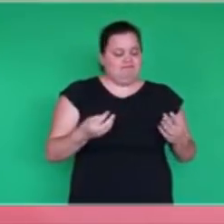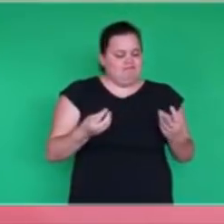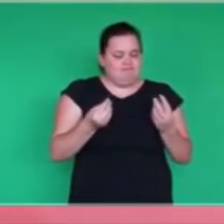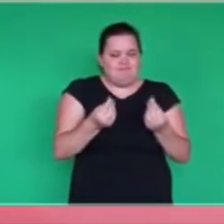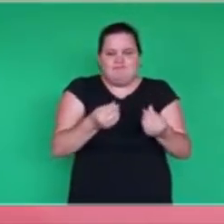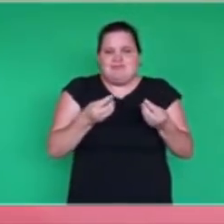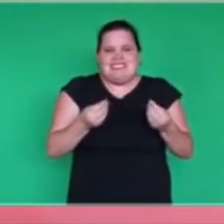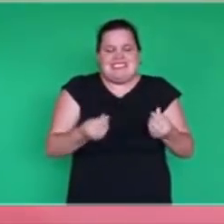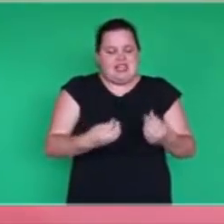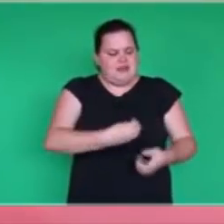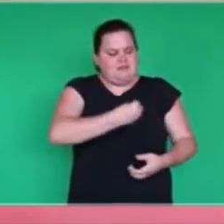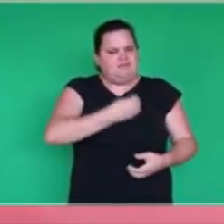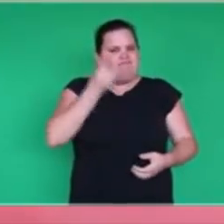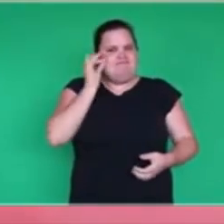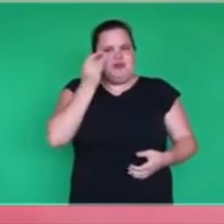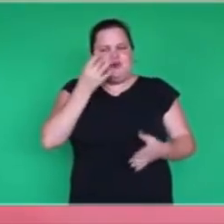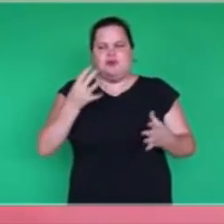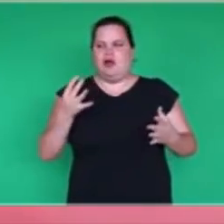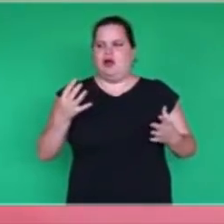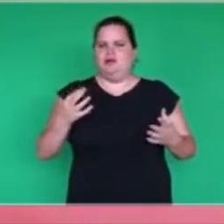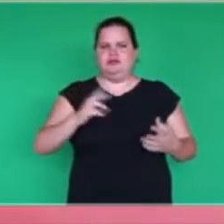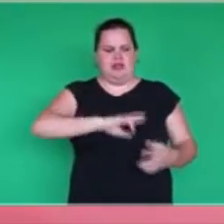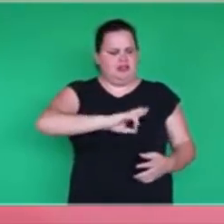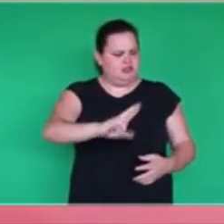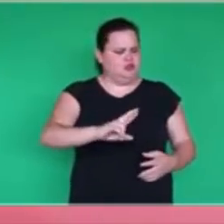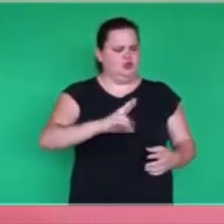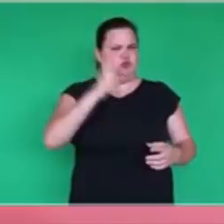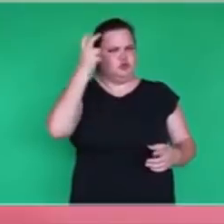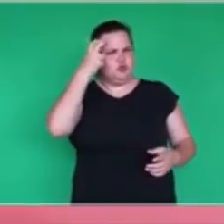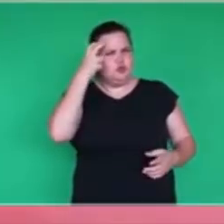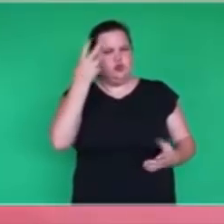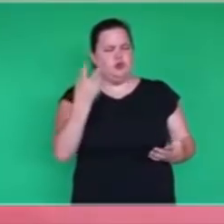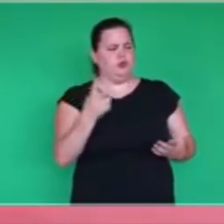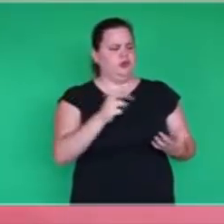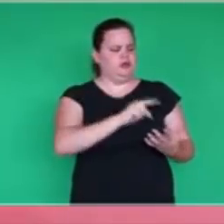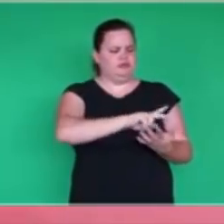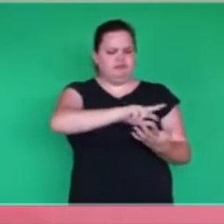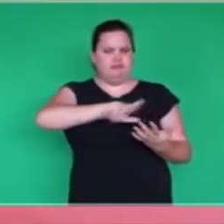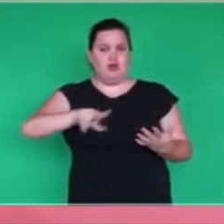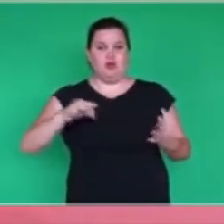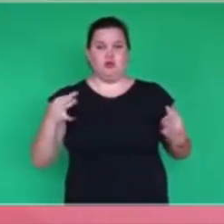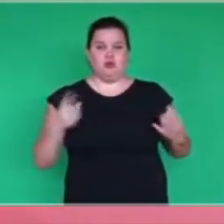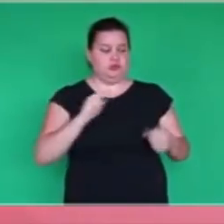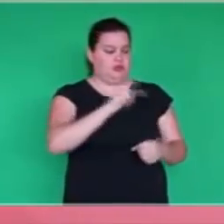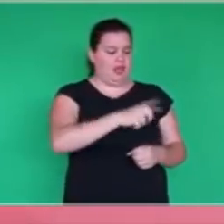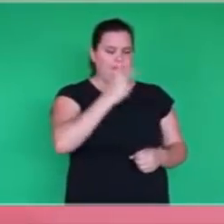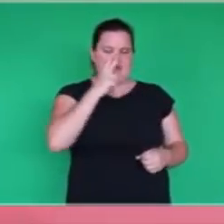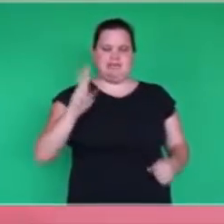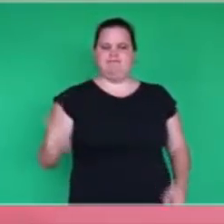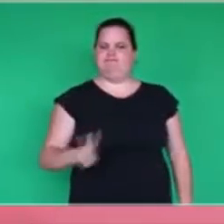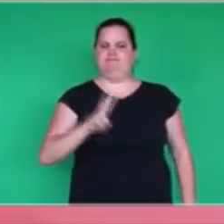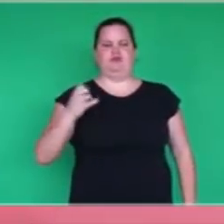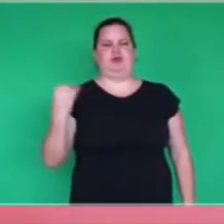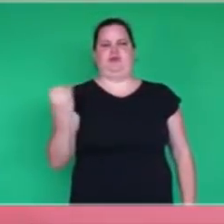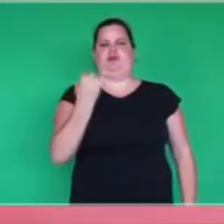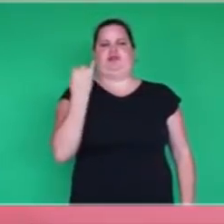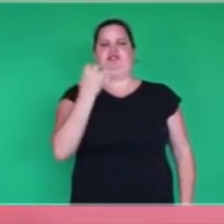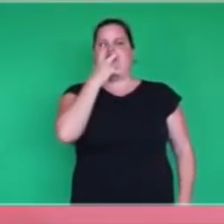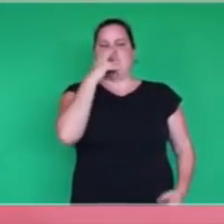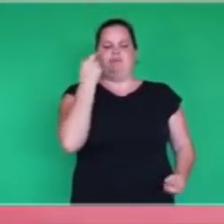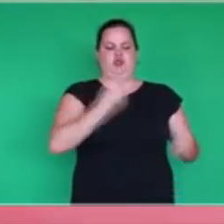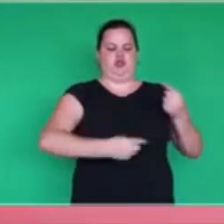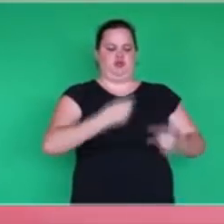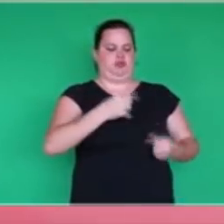espiritual, religioso, cultural. E hoje é a grande disputa do mundo. Os